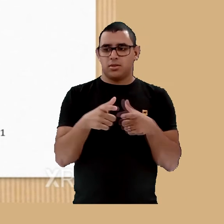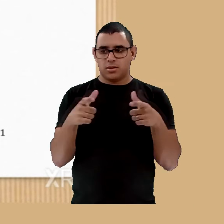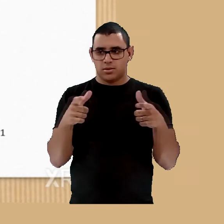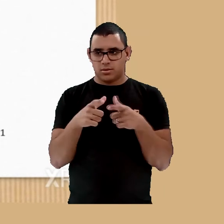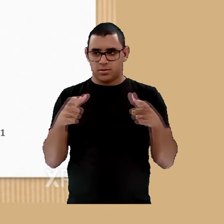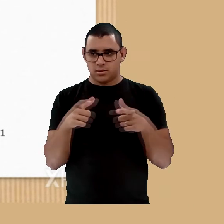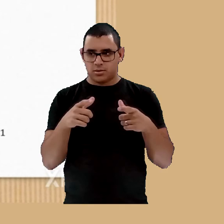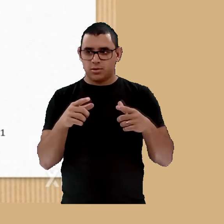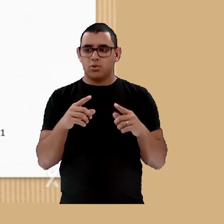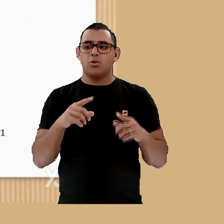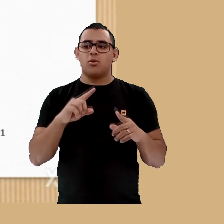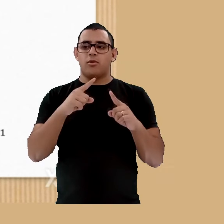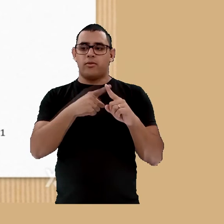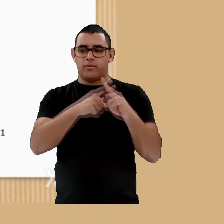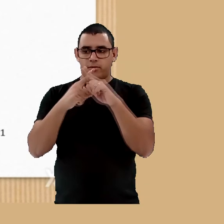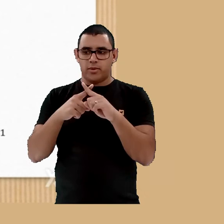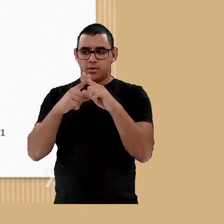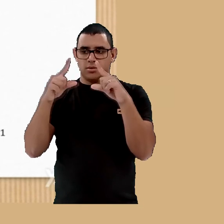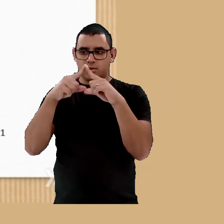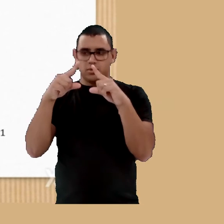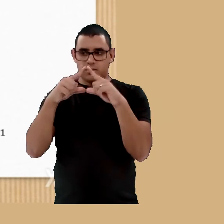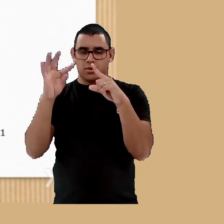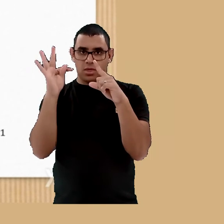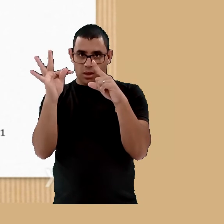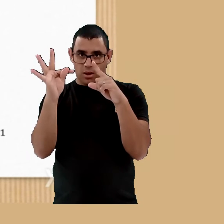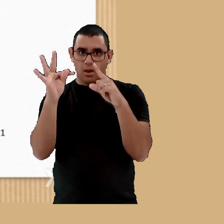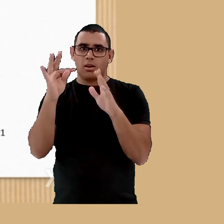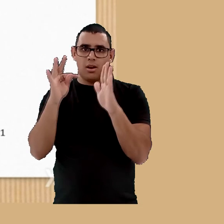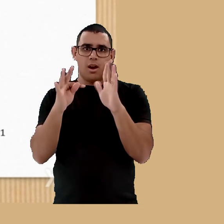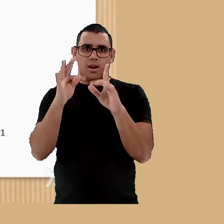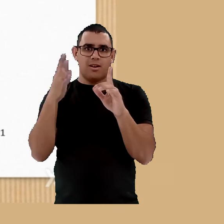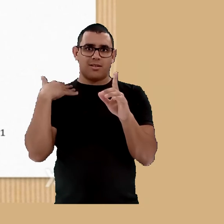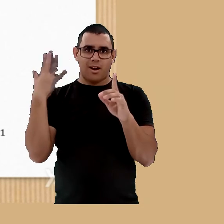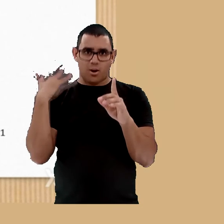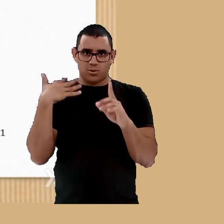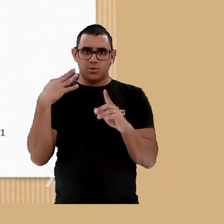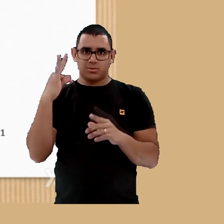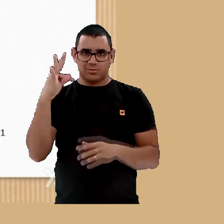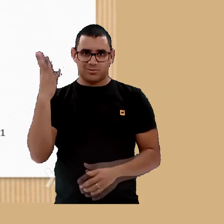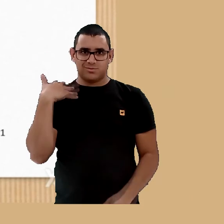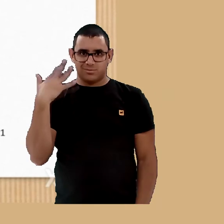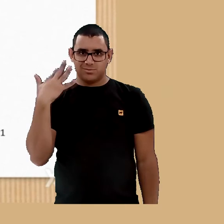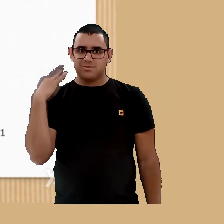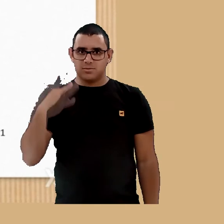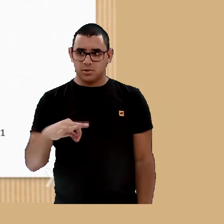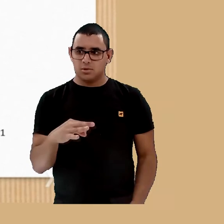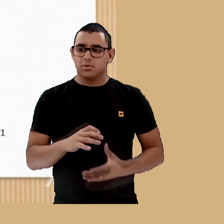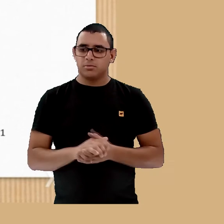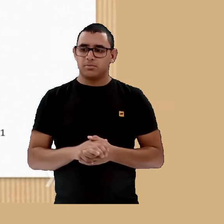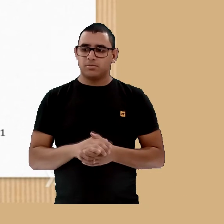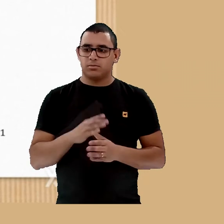temperatura, que equivale a 120. Então, 100 vezes 120, 12.000.